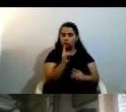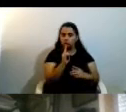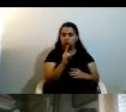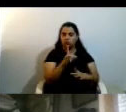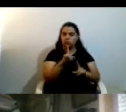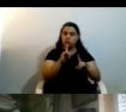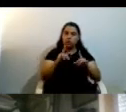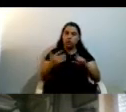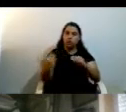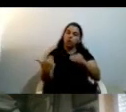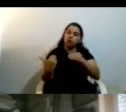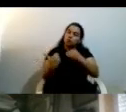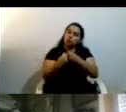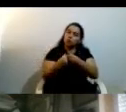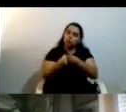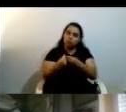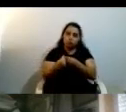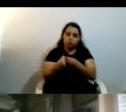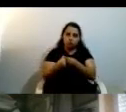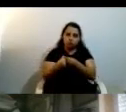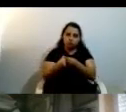Comigo fará também a apresentação